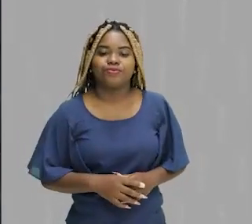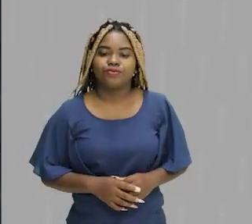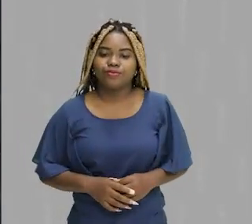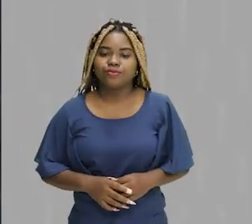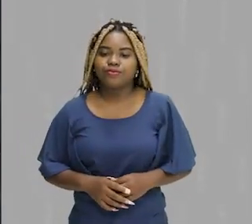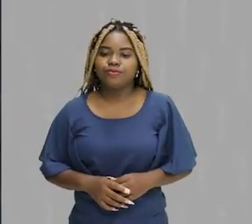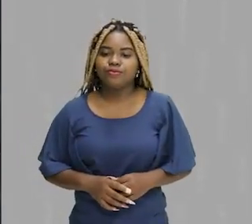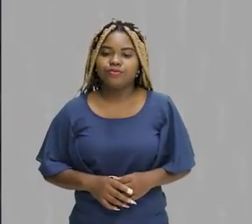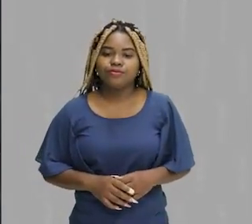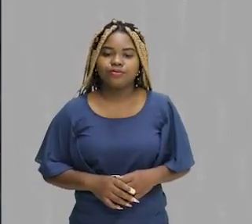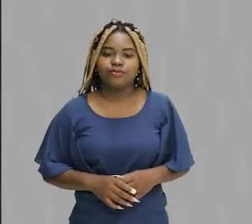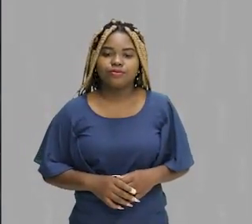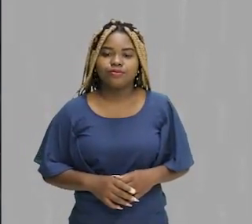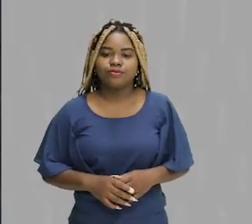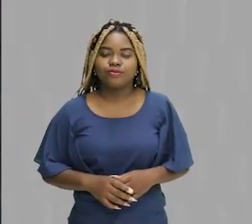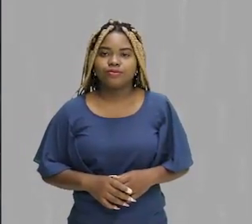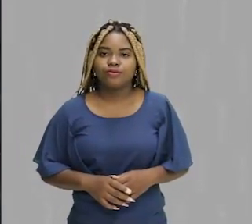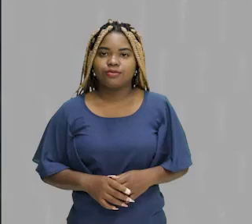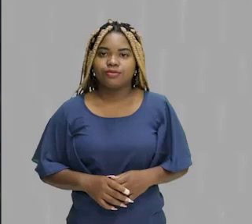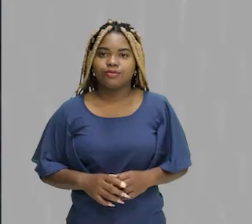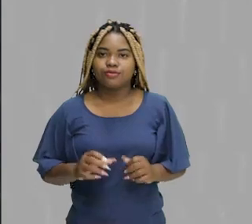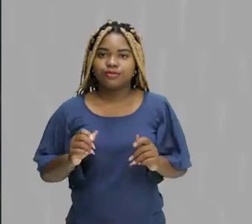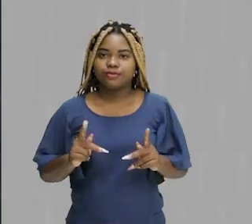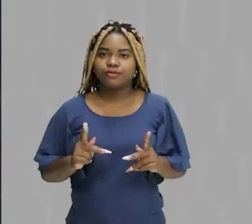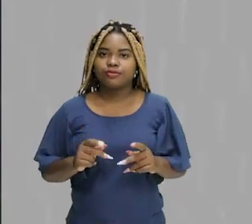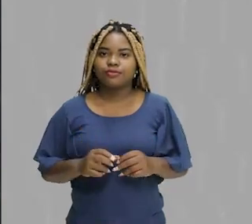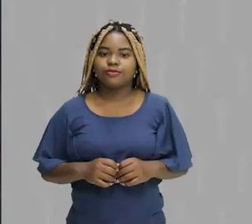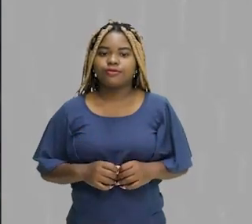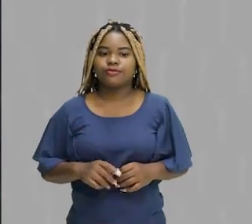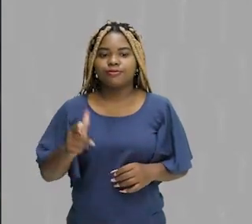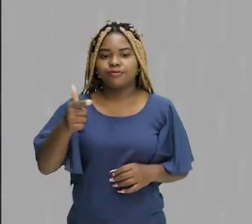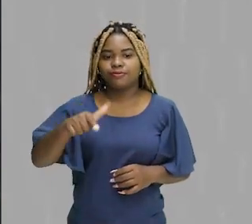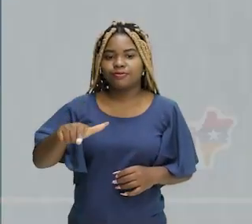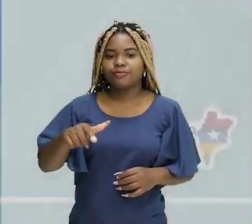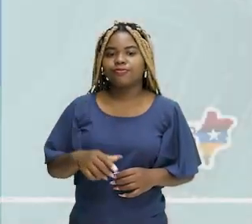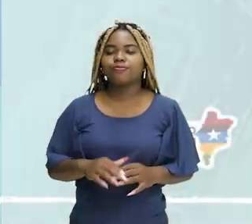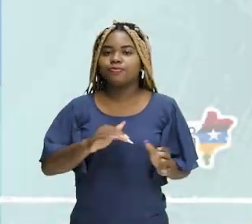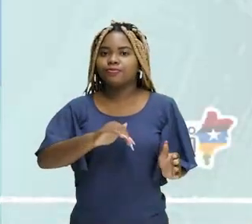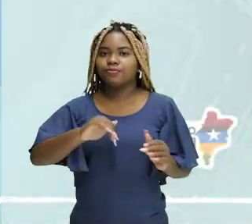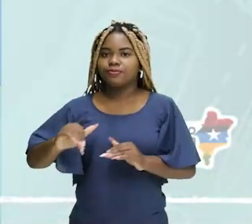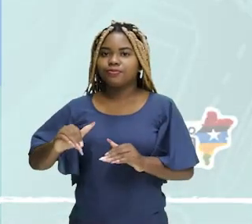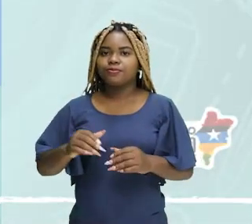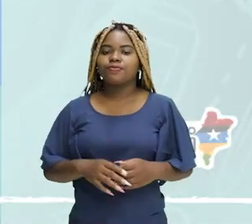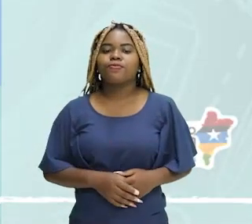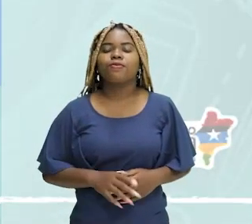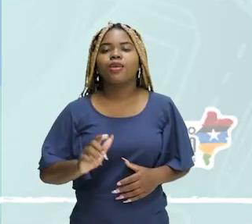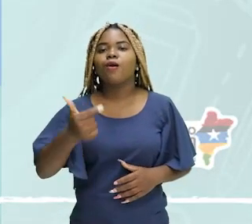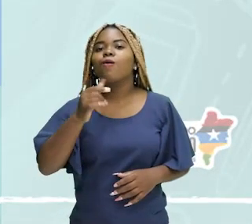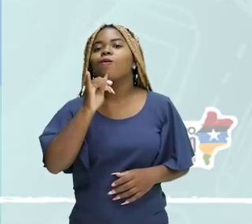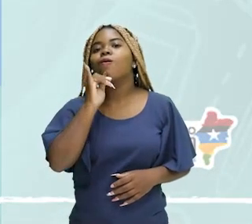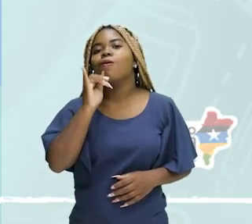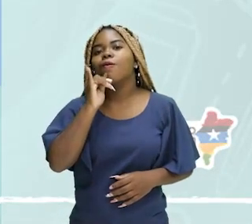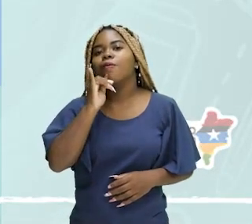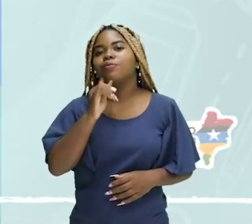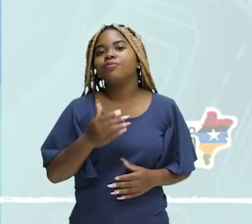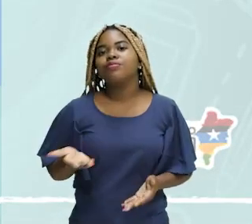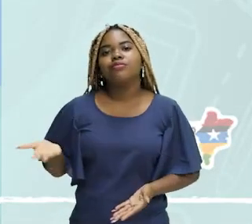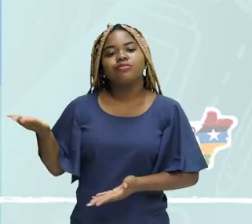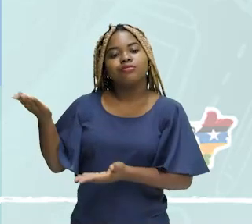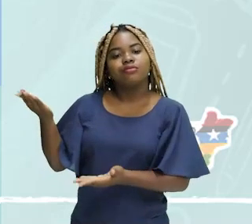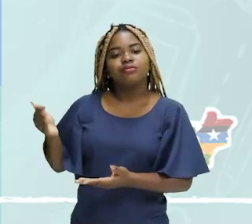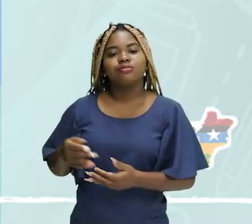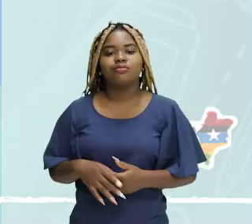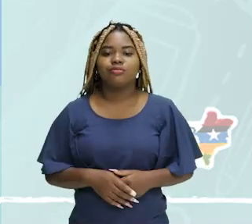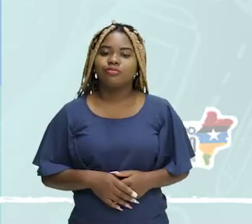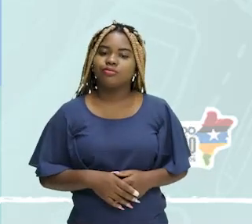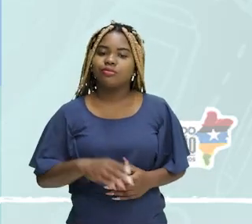143, seria o valor liberado, ok? Vamos lá. Um outro exemplo, a combustão